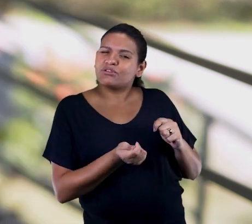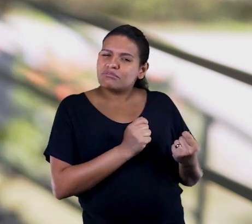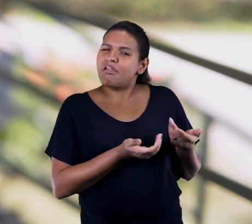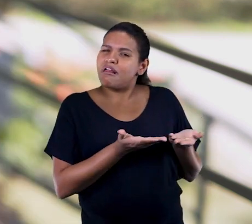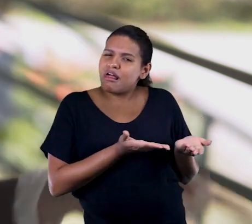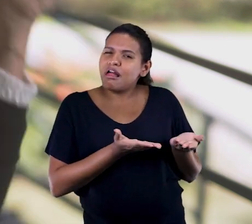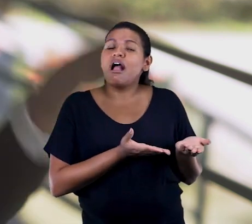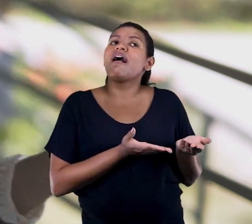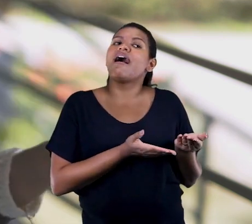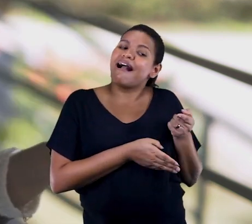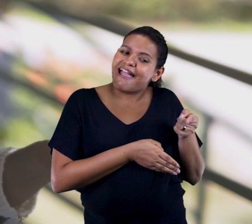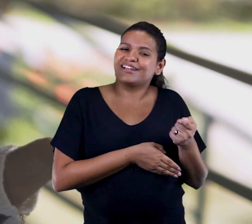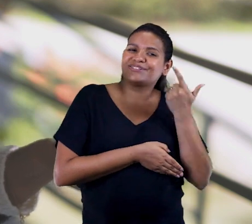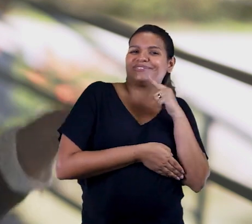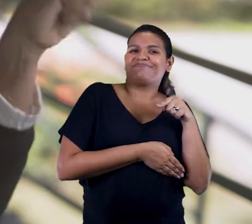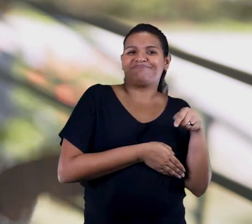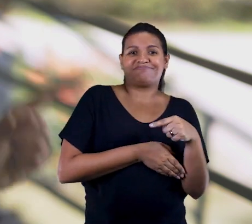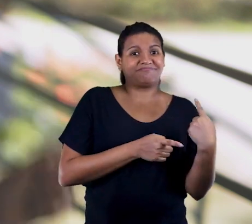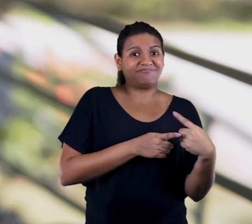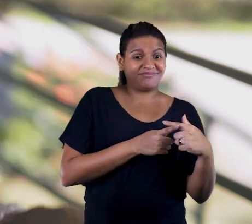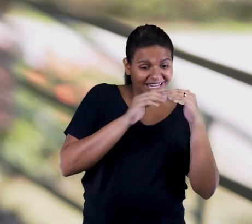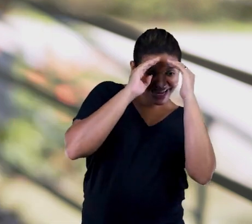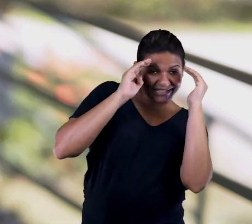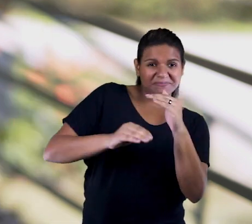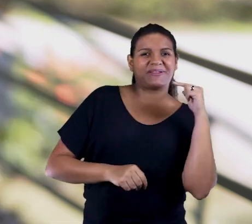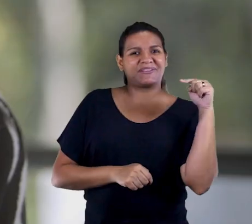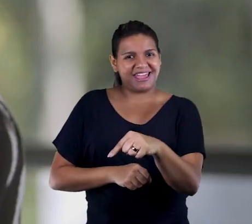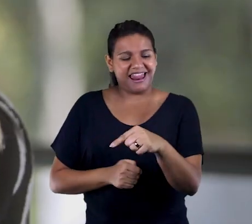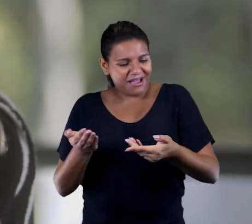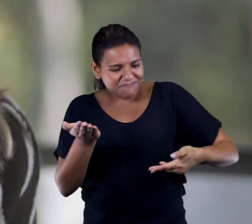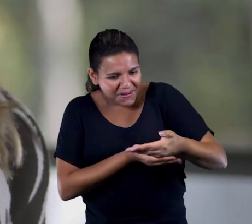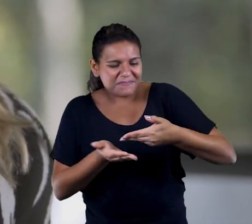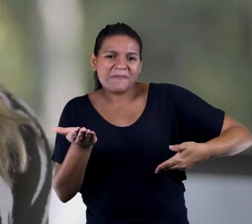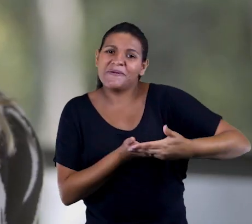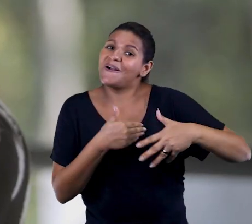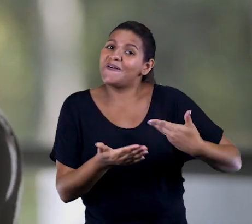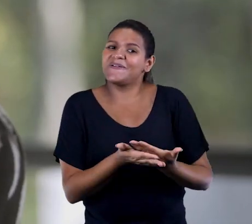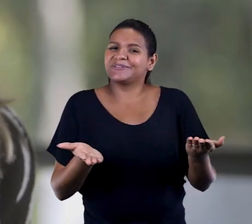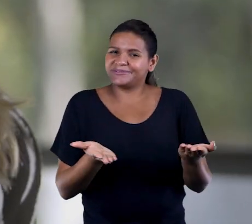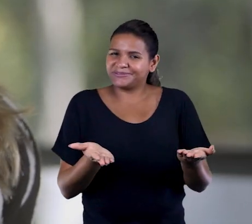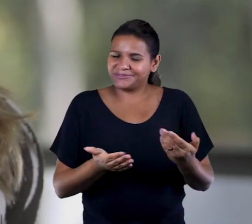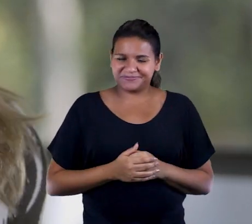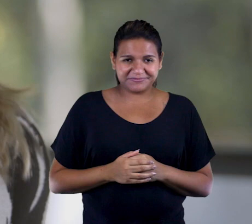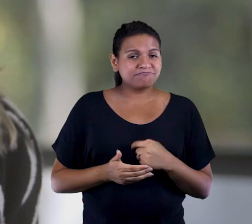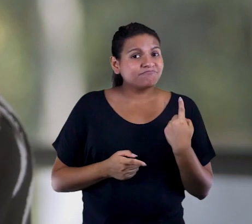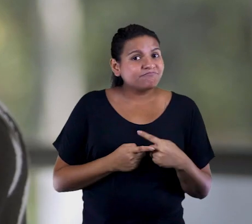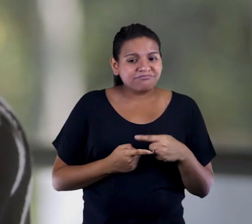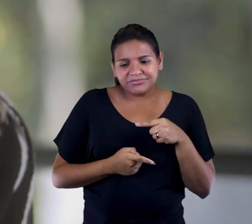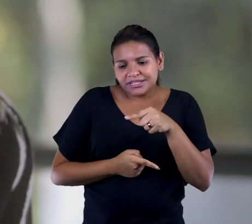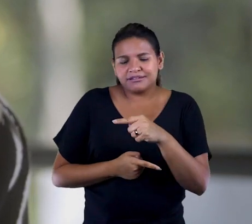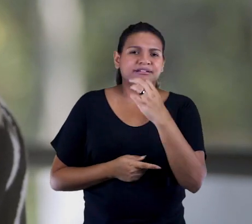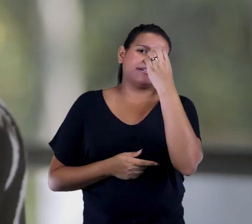uma relação maravilhosa que ele construiu. Baseado no quê? No respeito pelas dores dela, pelo passado dela e dar o tempo